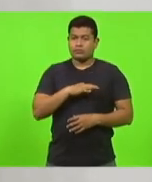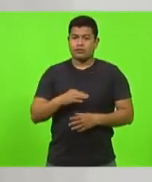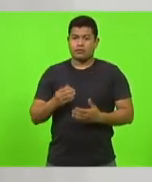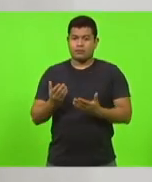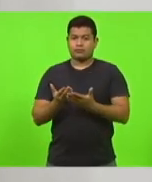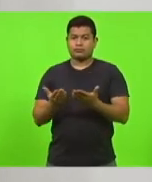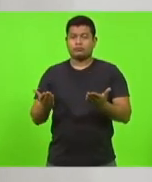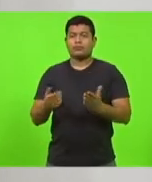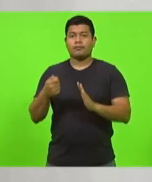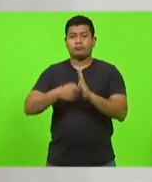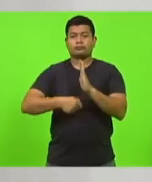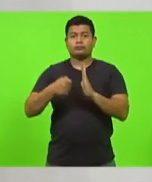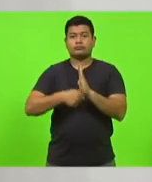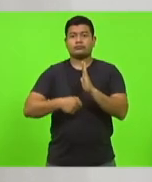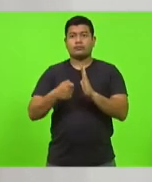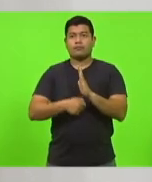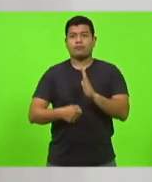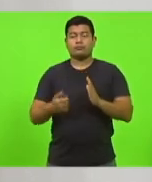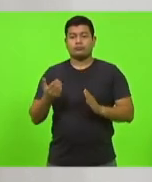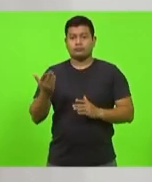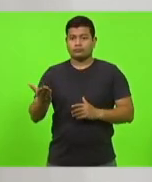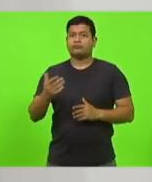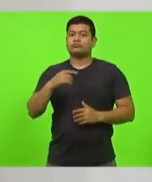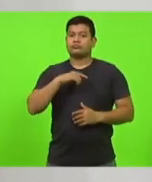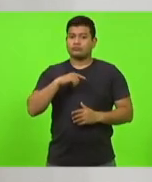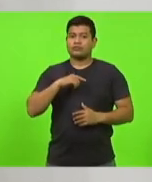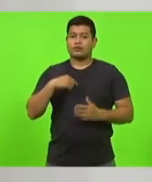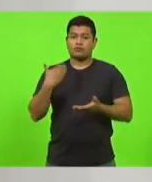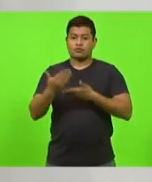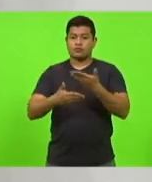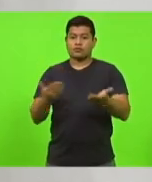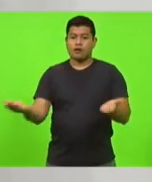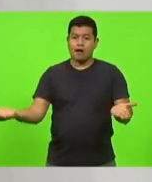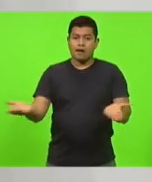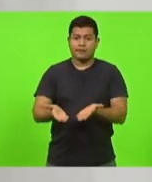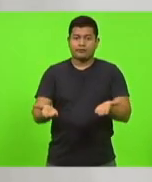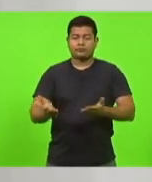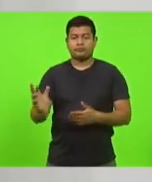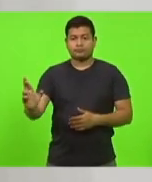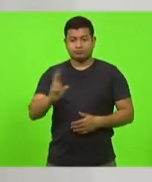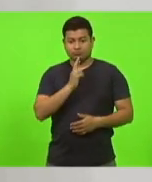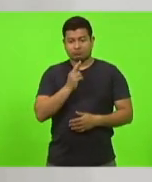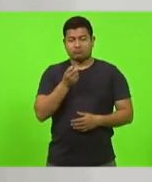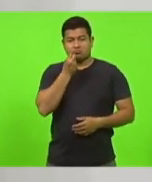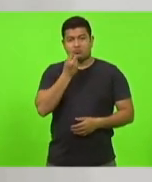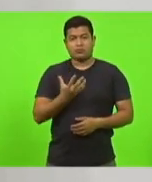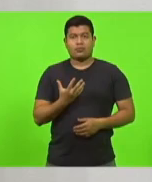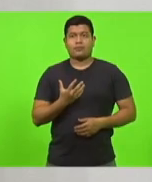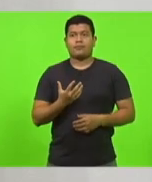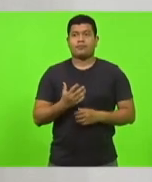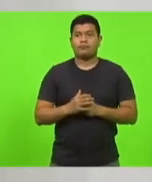Aquela luta de lá está trazendo resultado agora, nesse momento.